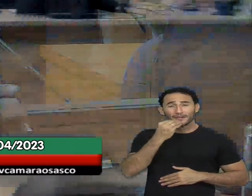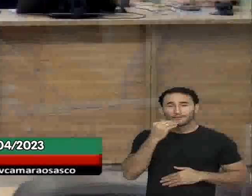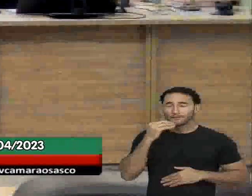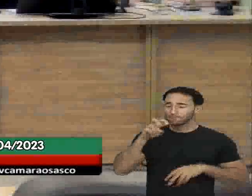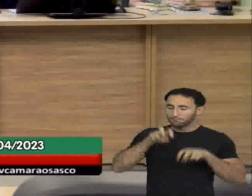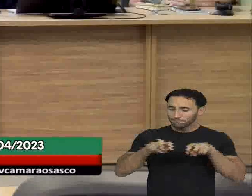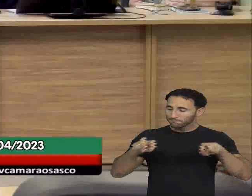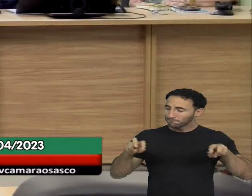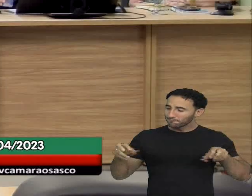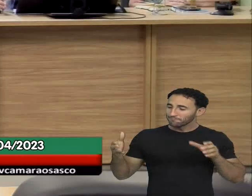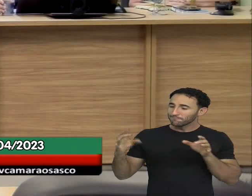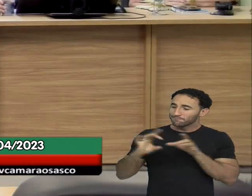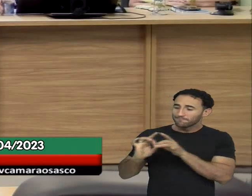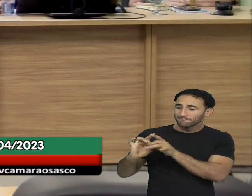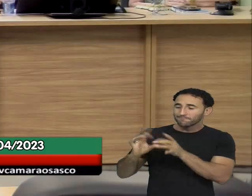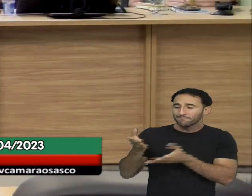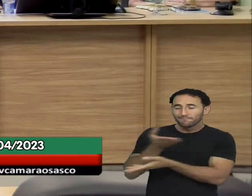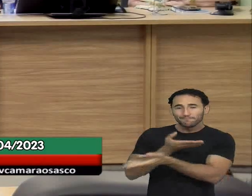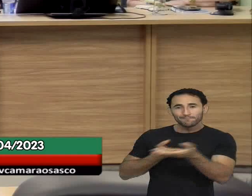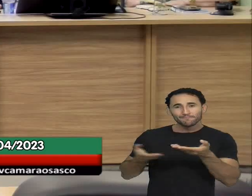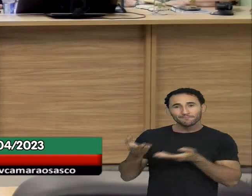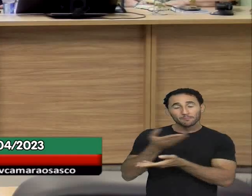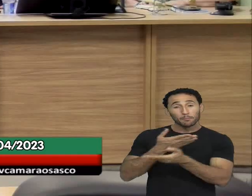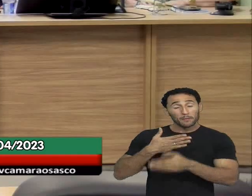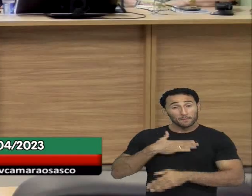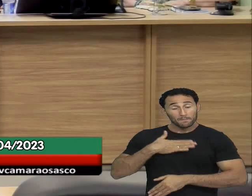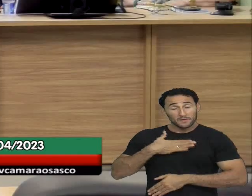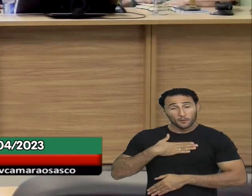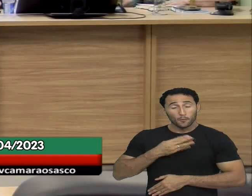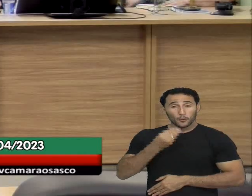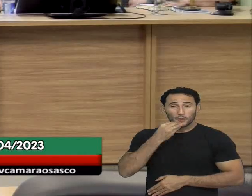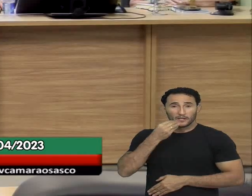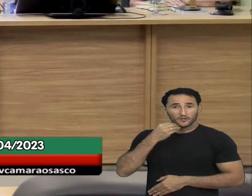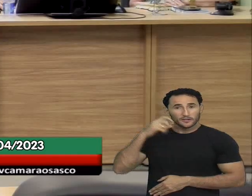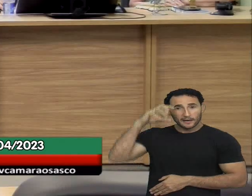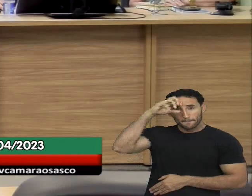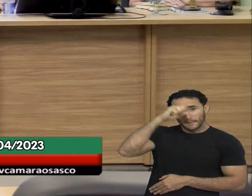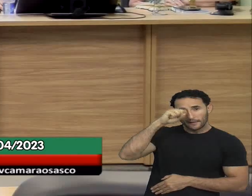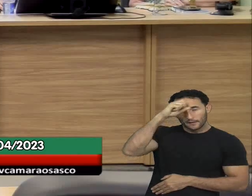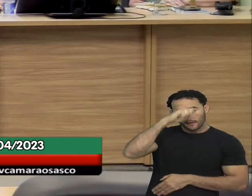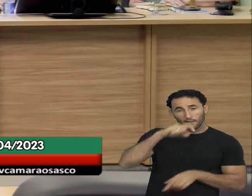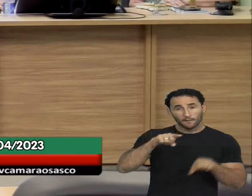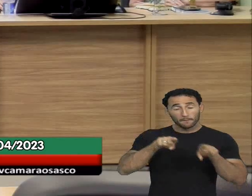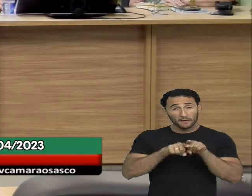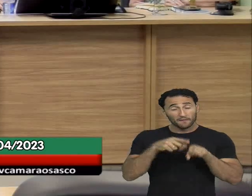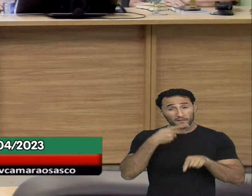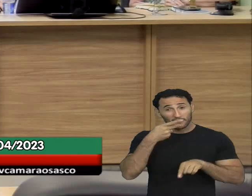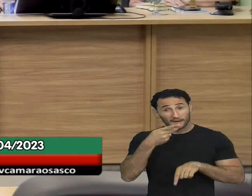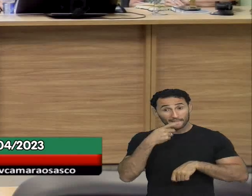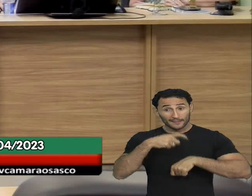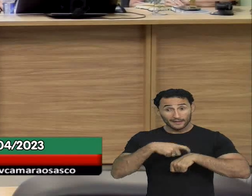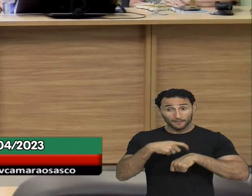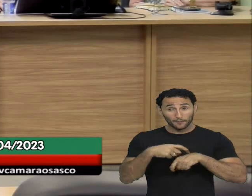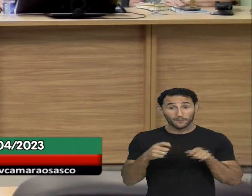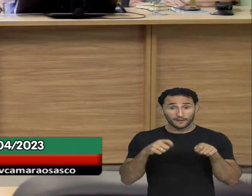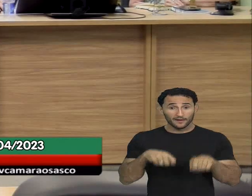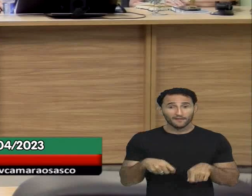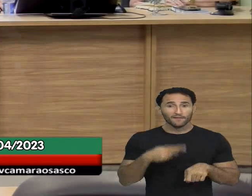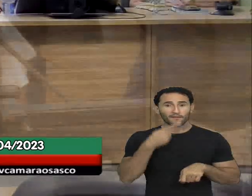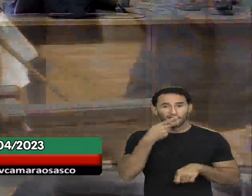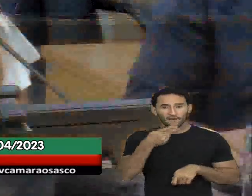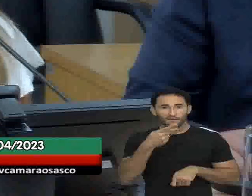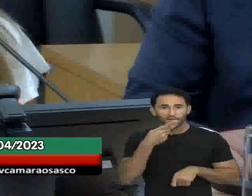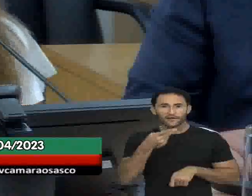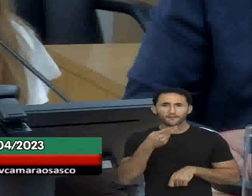um grande aprendizado, viu, doutor? E vamos falar também sobre vascular, né? Se der tempo, nós vamos falar sobre